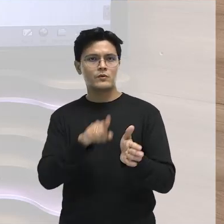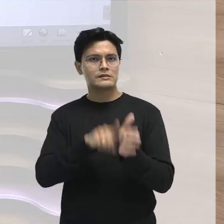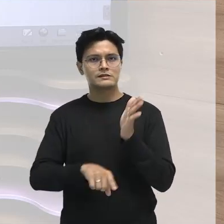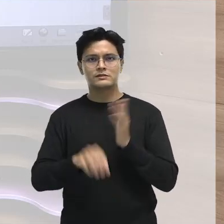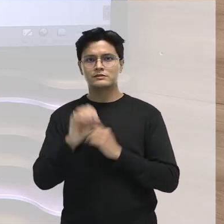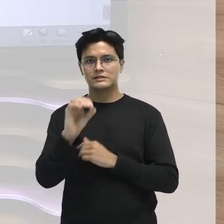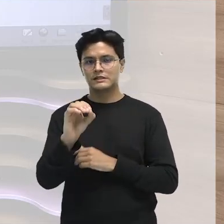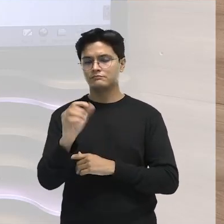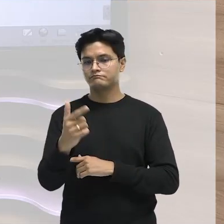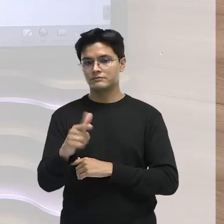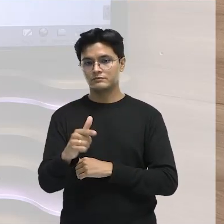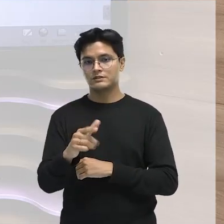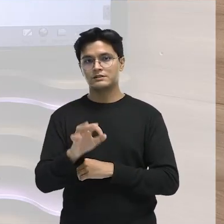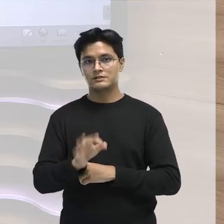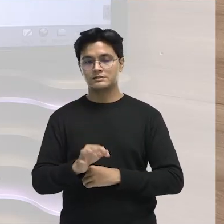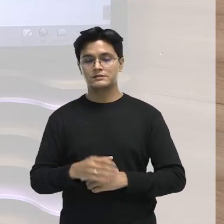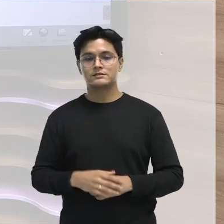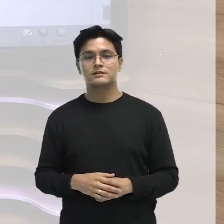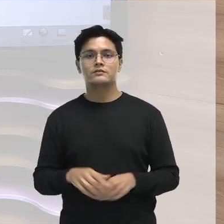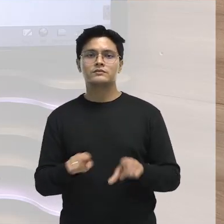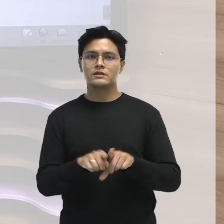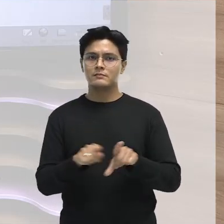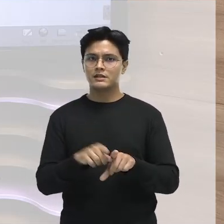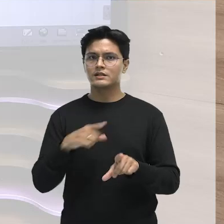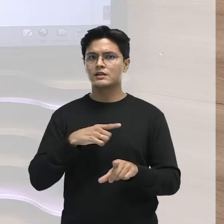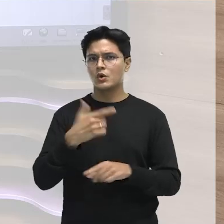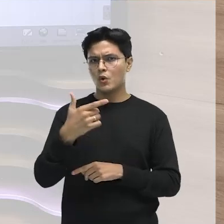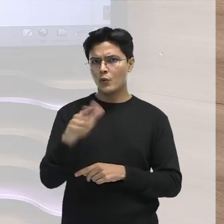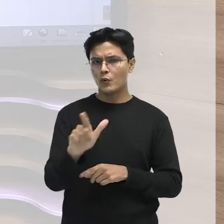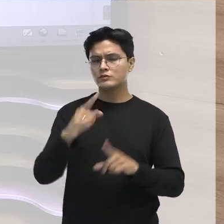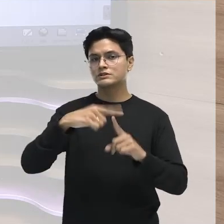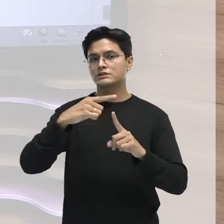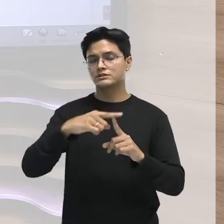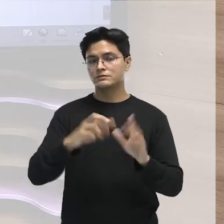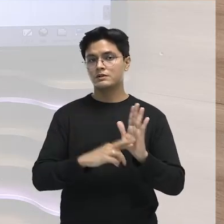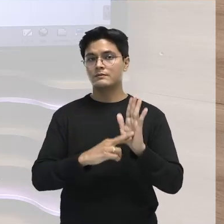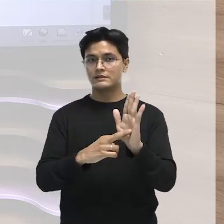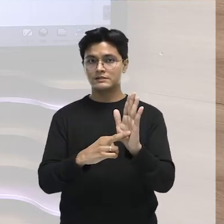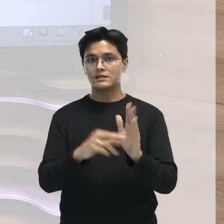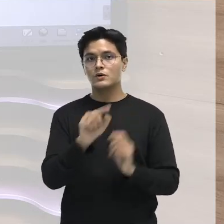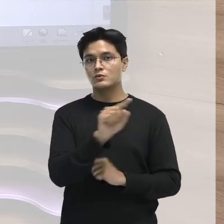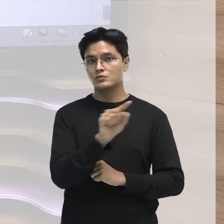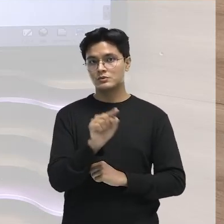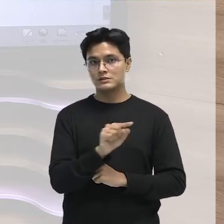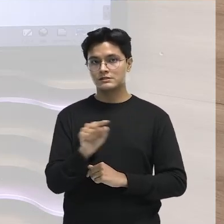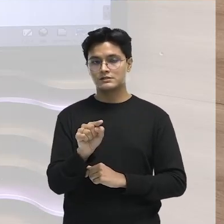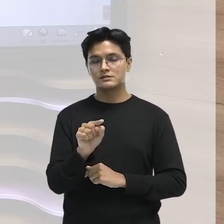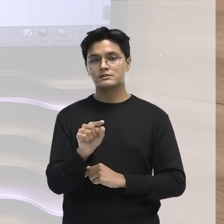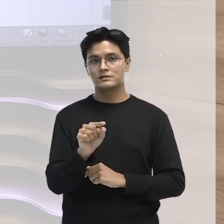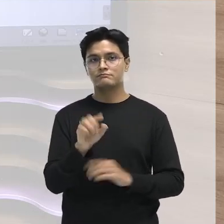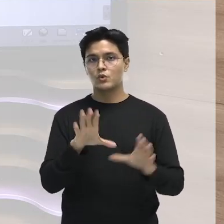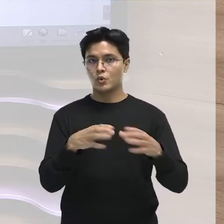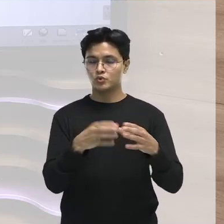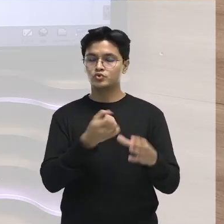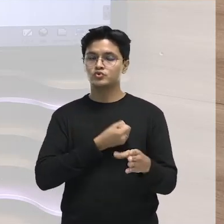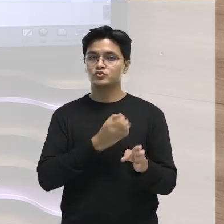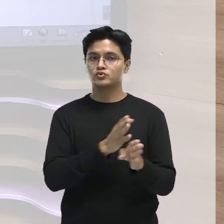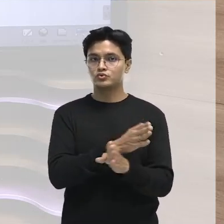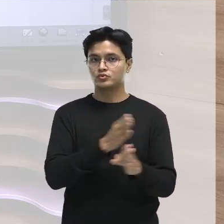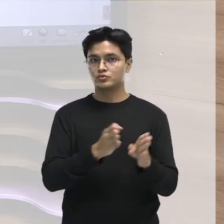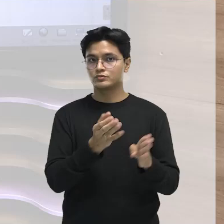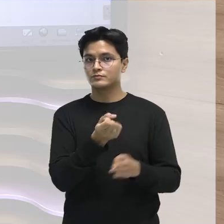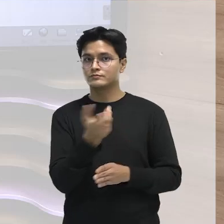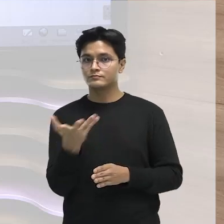no meio, tá bom? Aí nós temos essa outra representação aqui, ó. Z, que é o conjunto dos números inteiros, mais esse Z